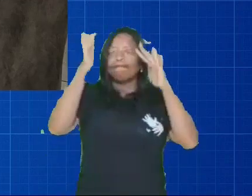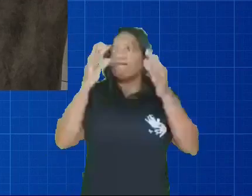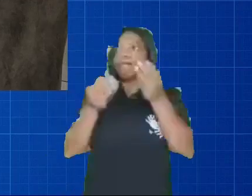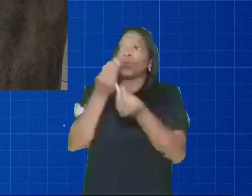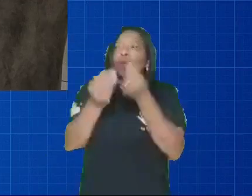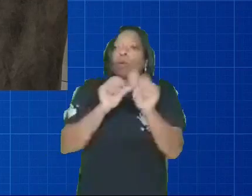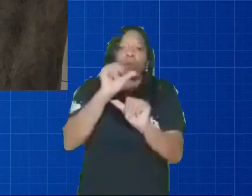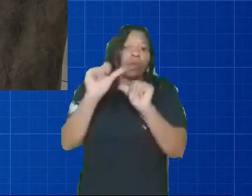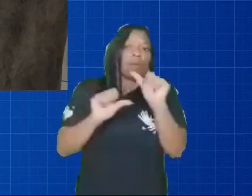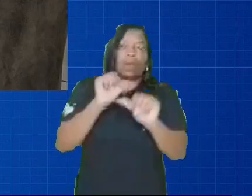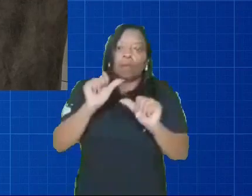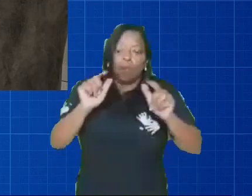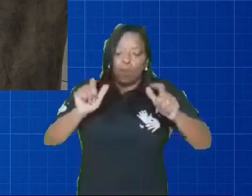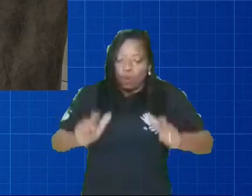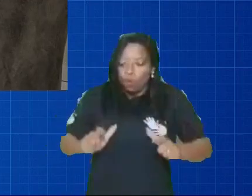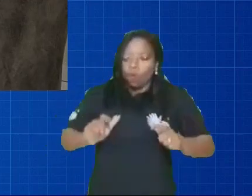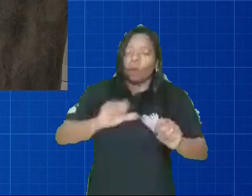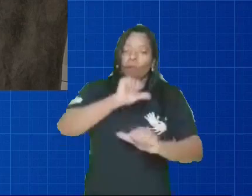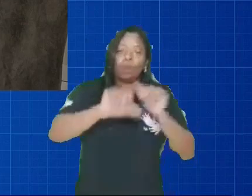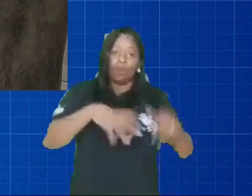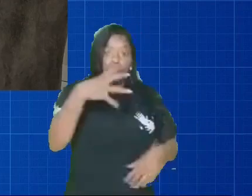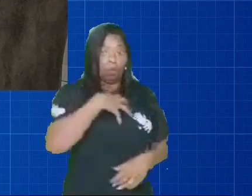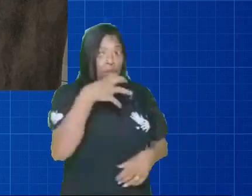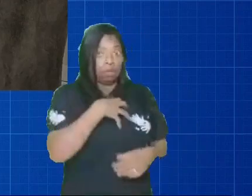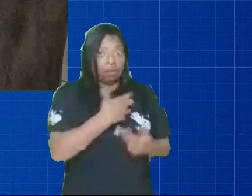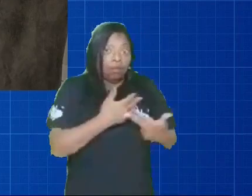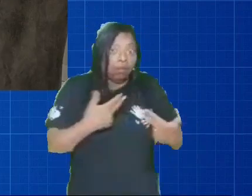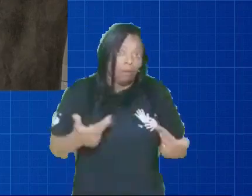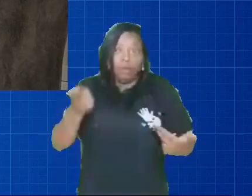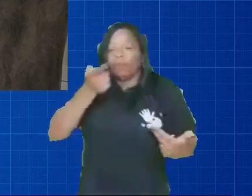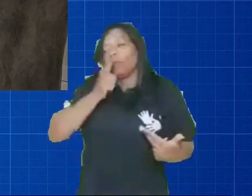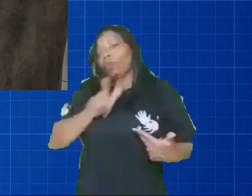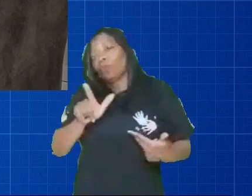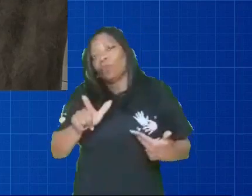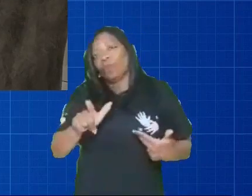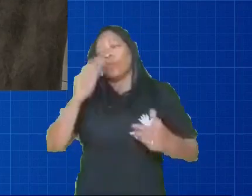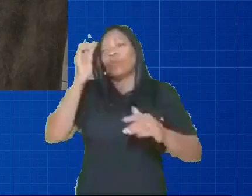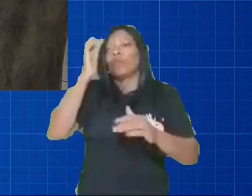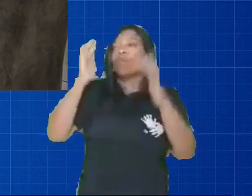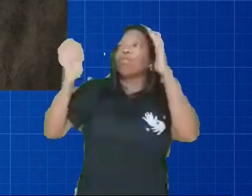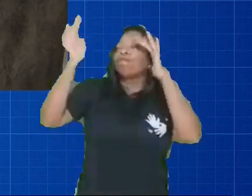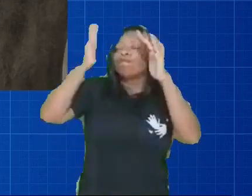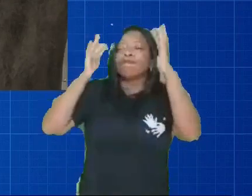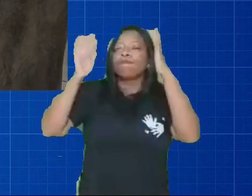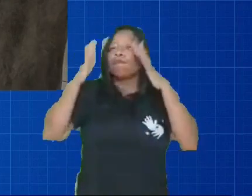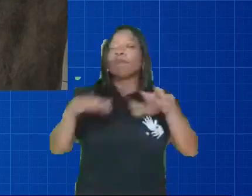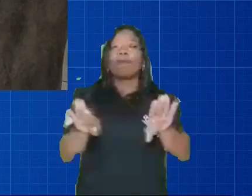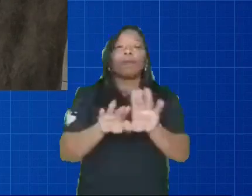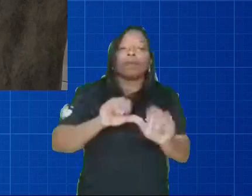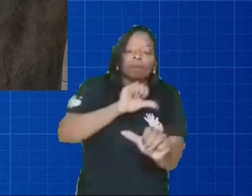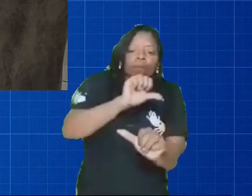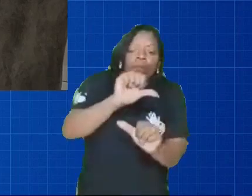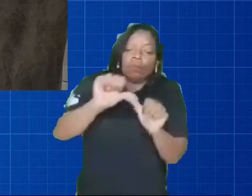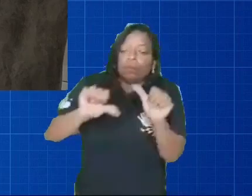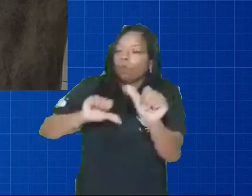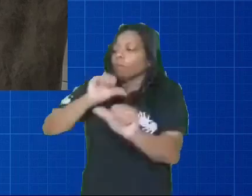lugar, consiga fazer, né, problematizações no sentido de buscar esses encadeamentos, né? Então